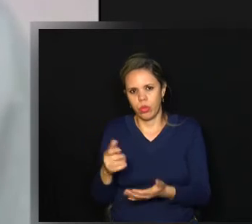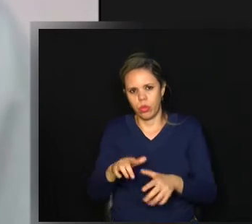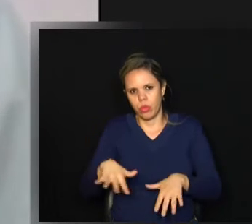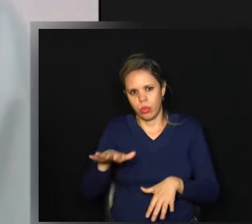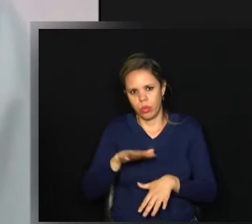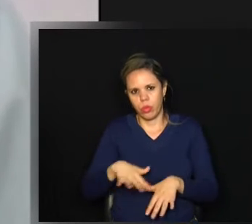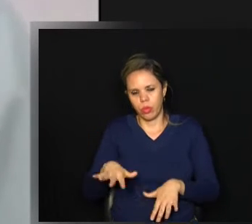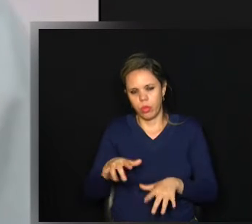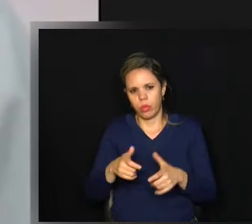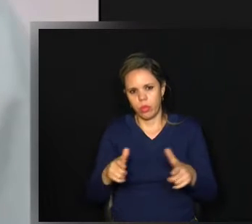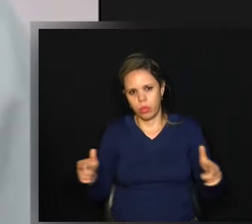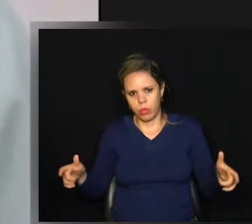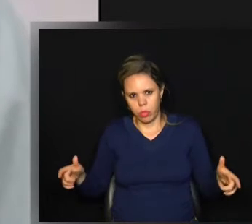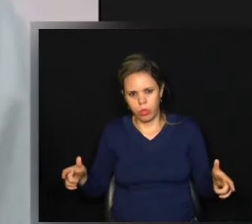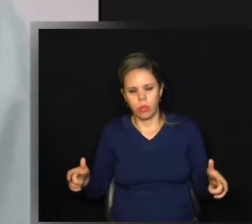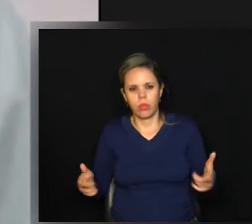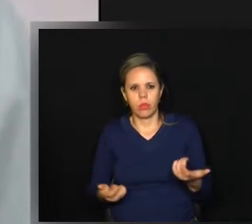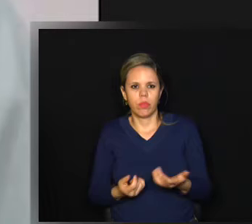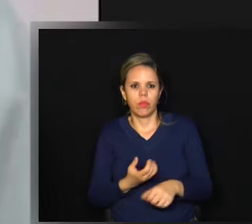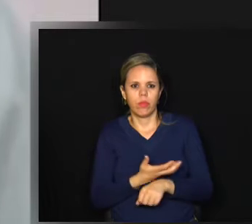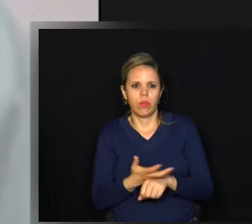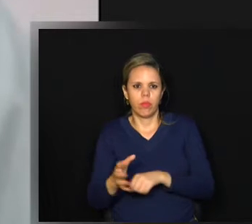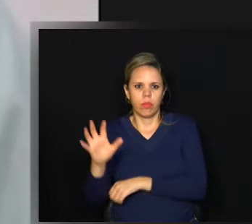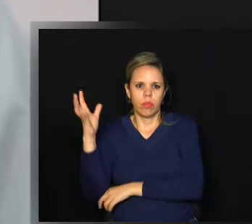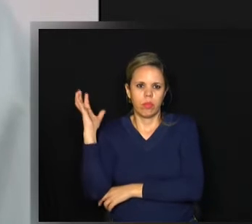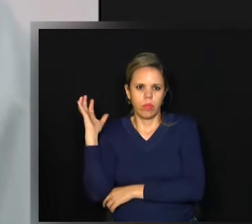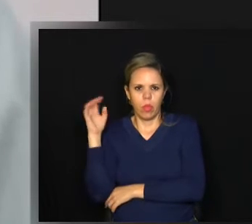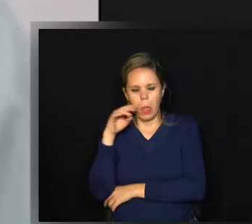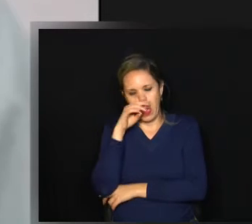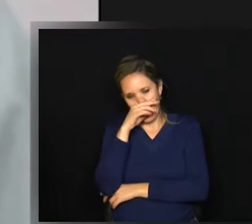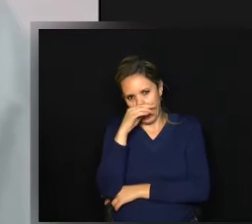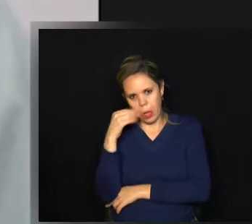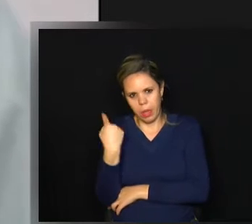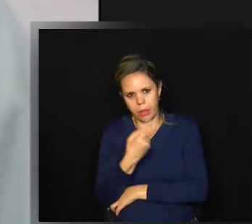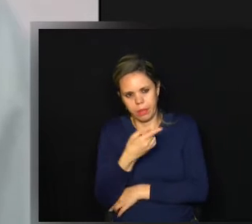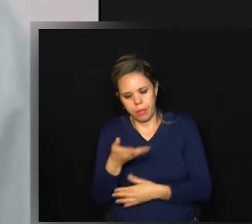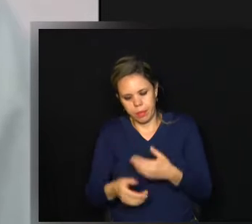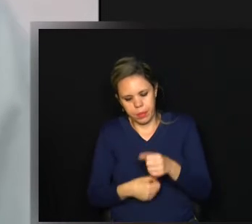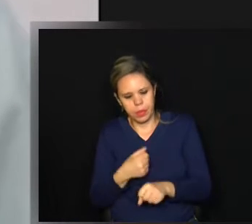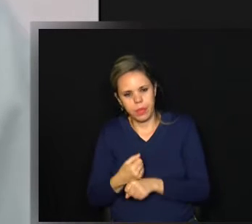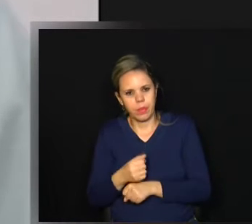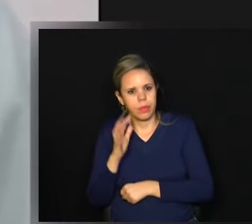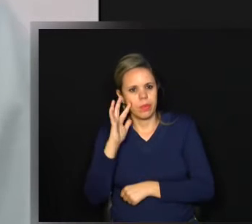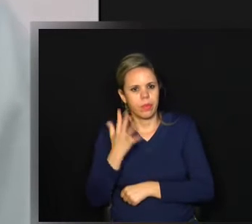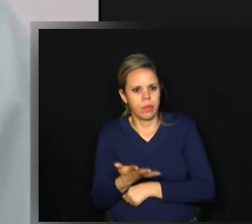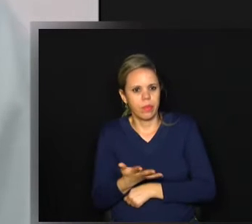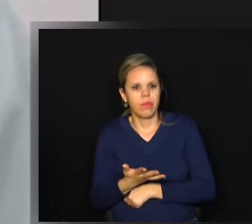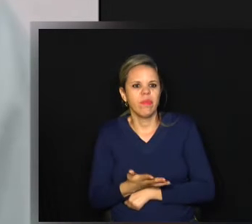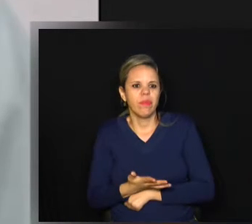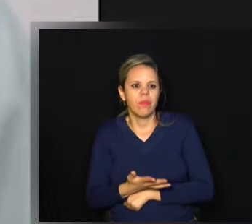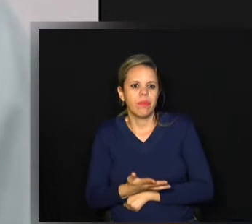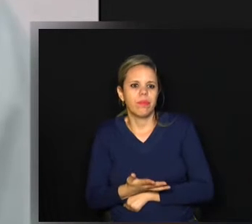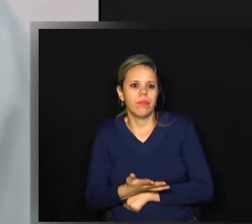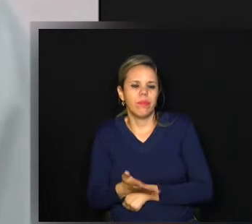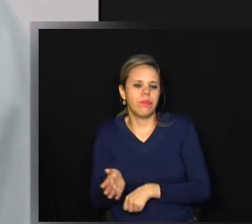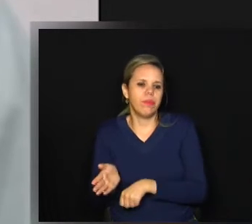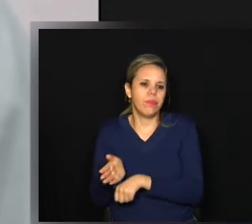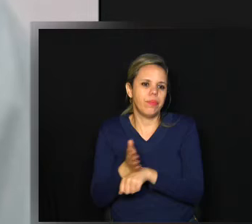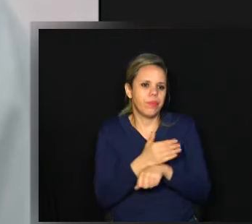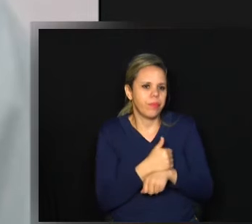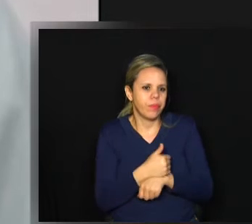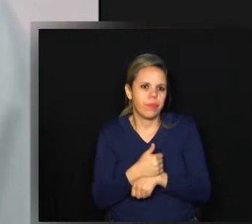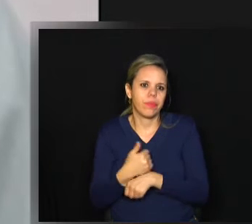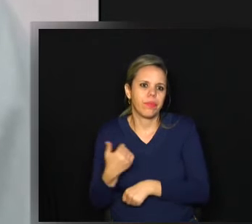com tamanha cobertura vegetal. Então, esse ano a gente resolveu adiantar um